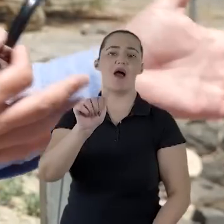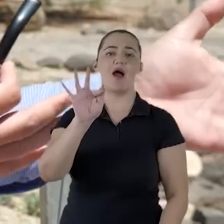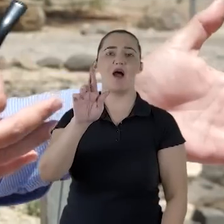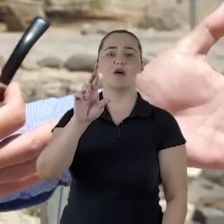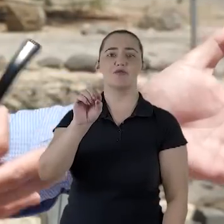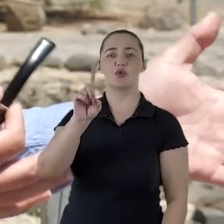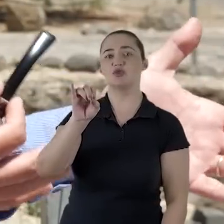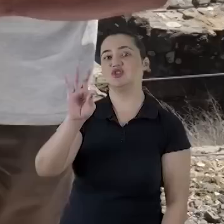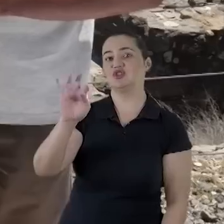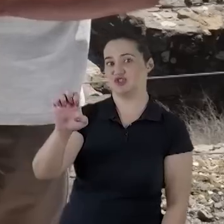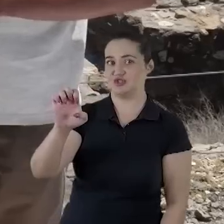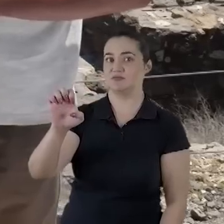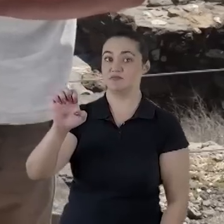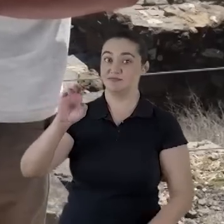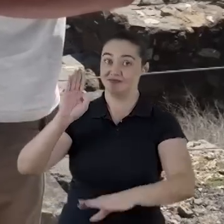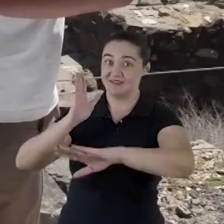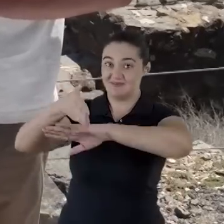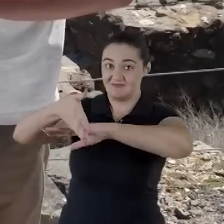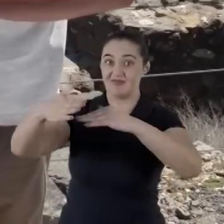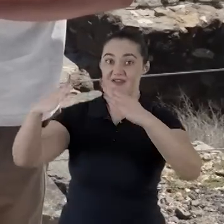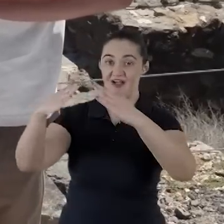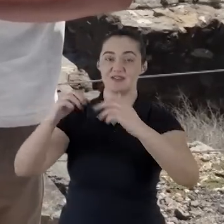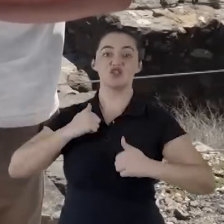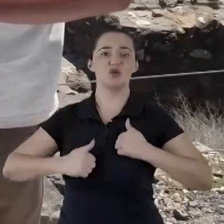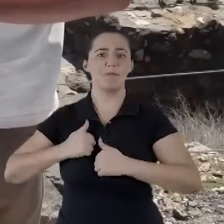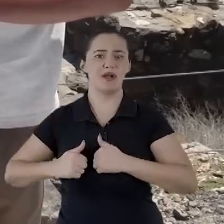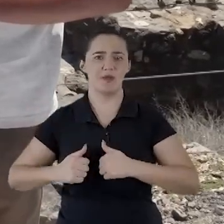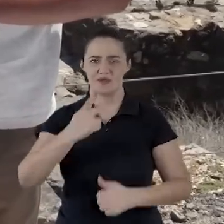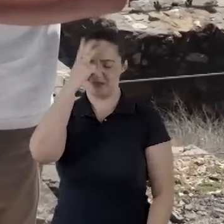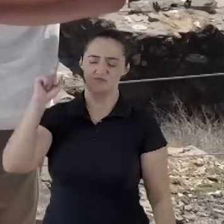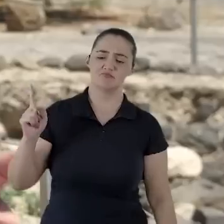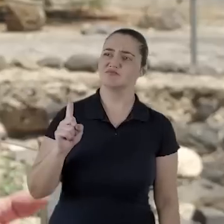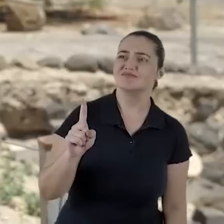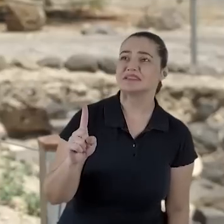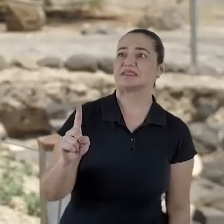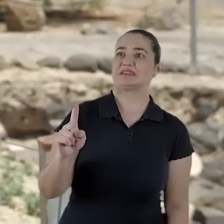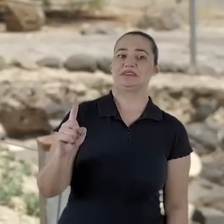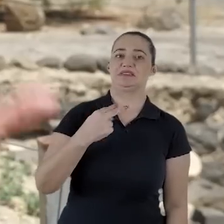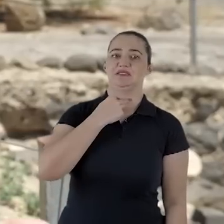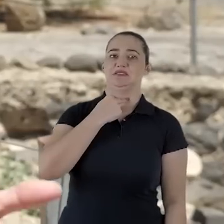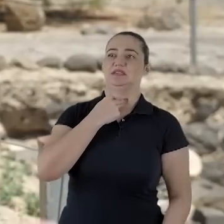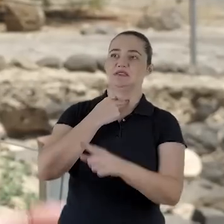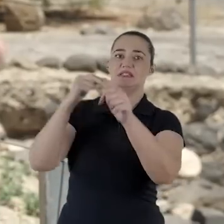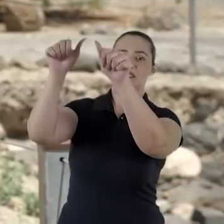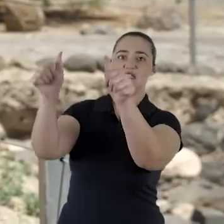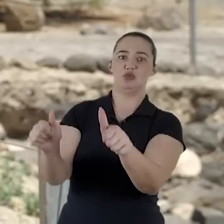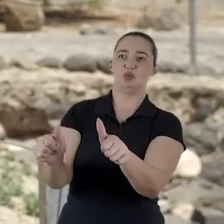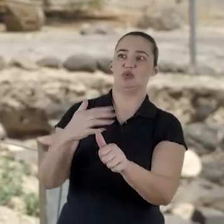banho. As pessoas diziam, isso não devia estar lá. E ele diz, eu estou